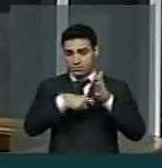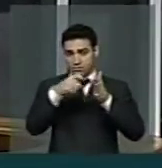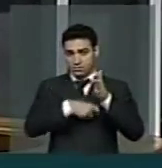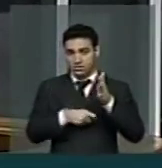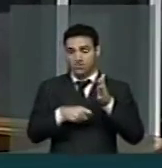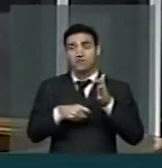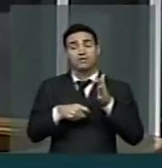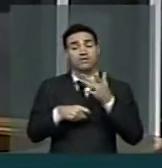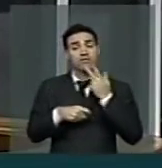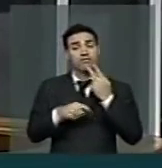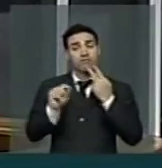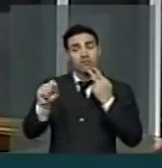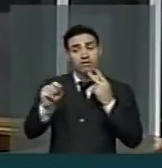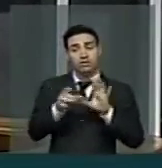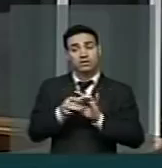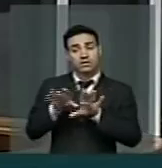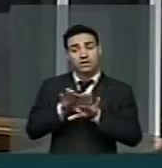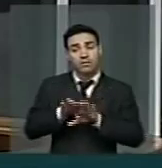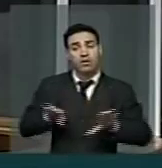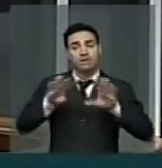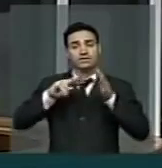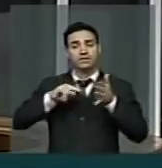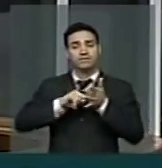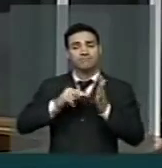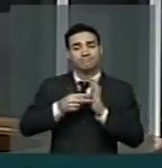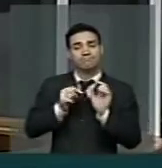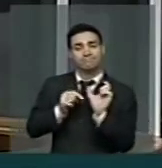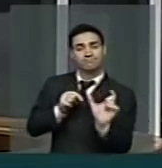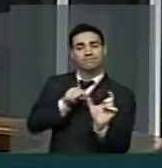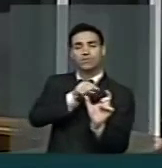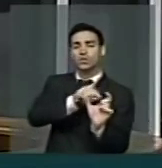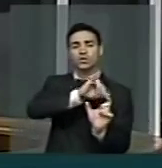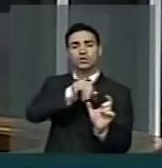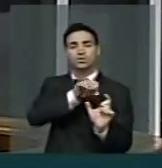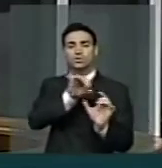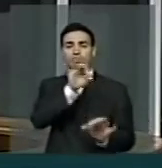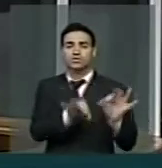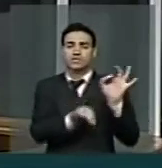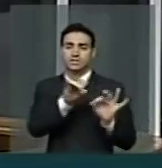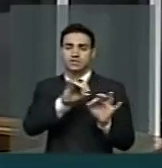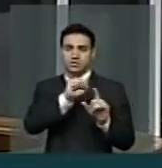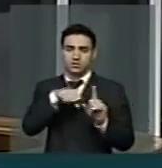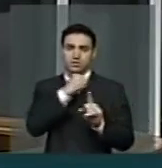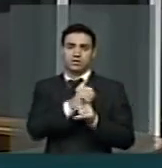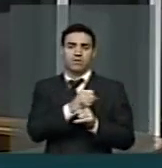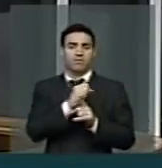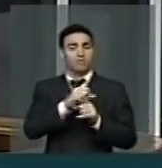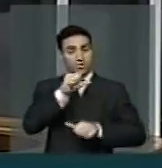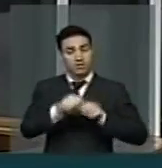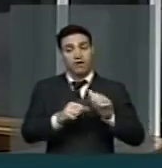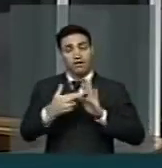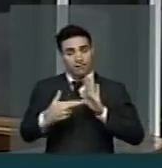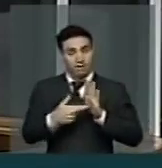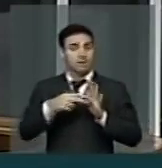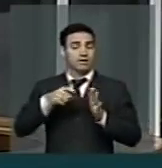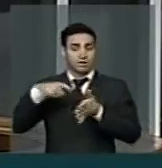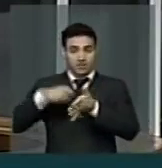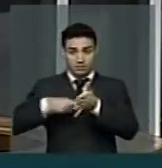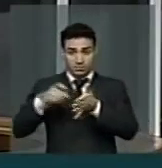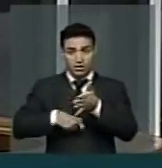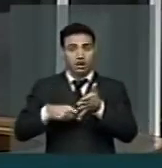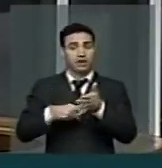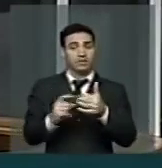numa democracia de justiça social. O que é a justiça social? Uma reforma tributária que faça